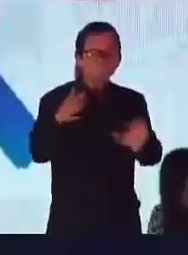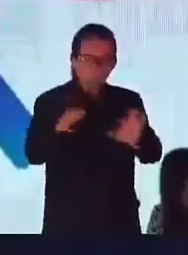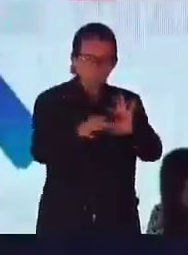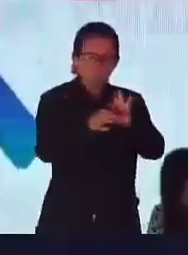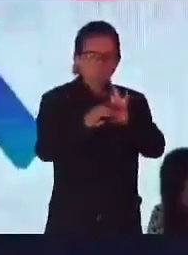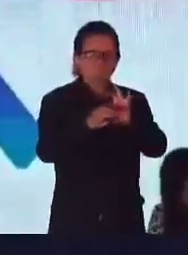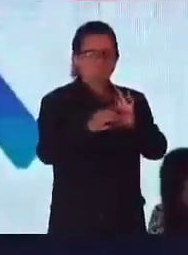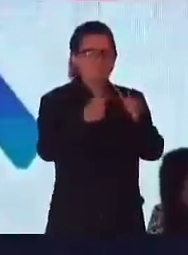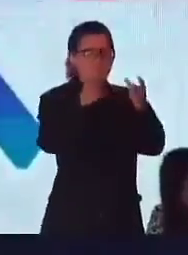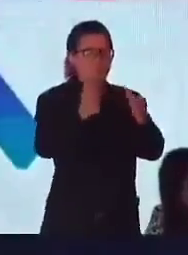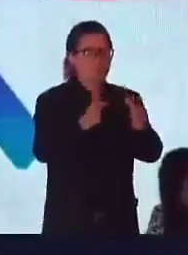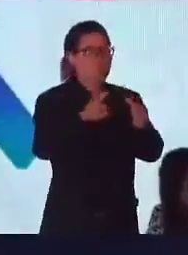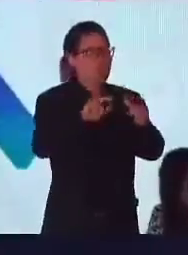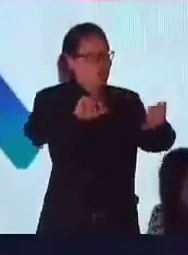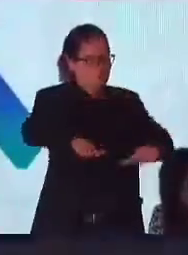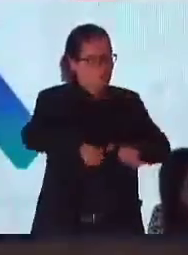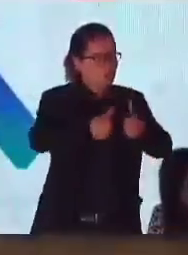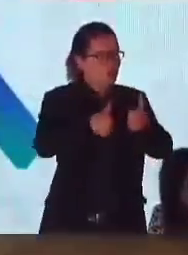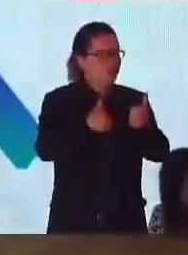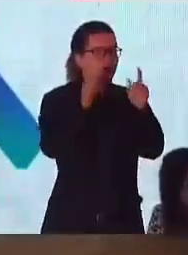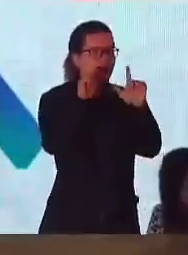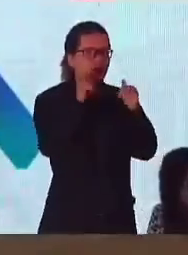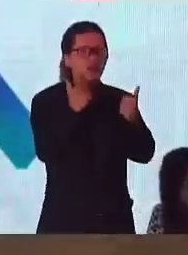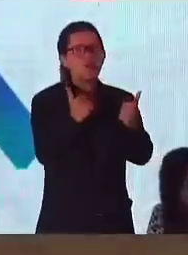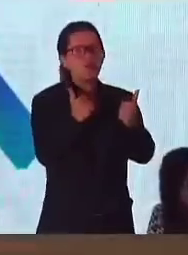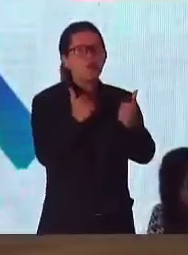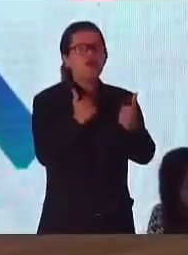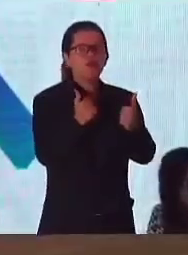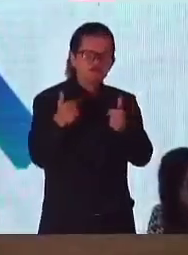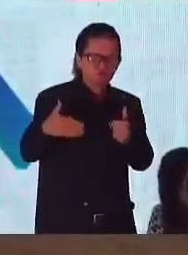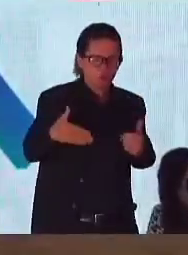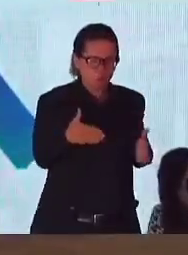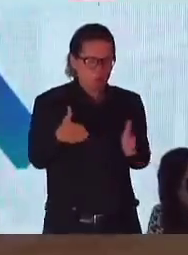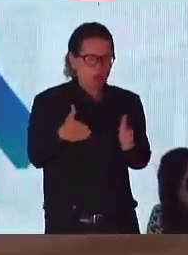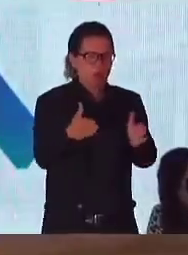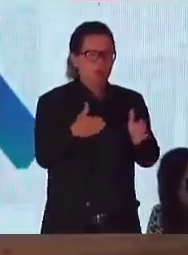possa colocar Alagoas para, de fato, percorrer o caminho do século XXI. Muito obrigado.